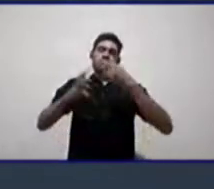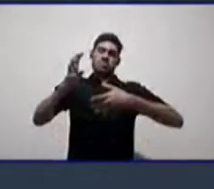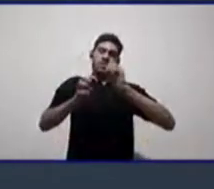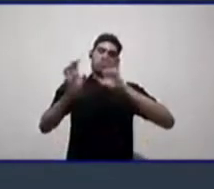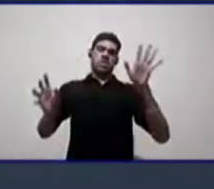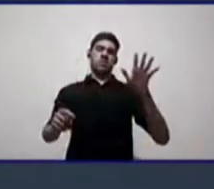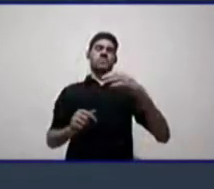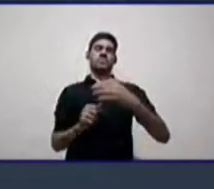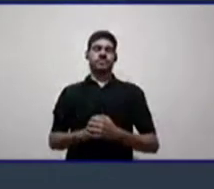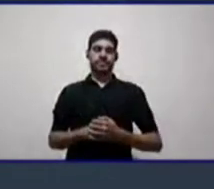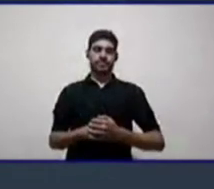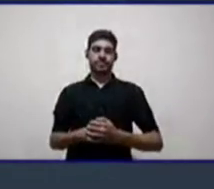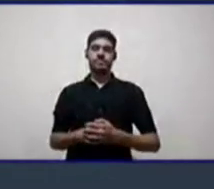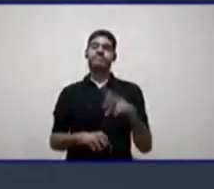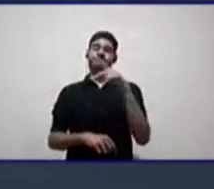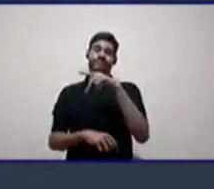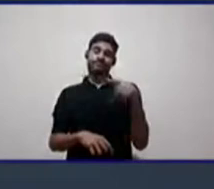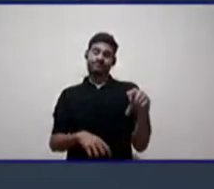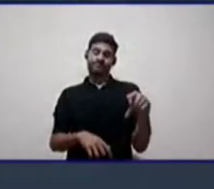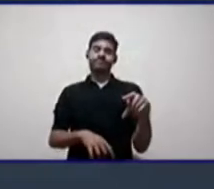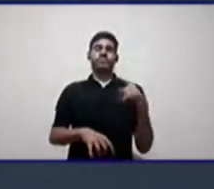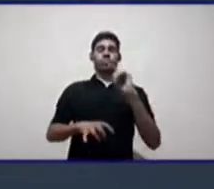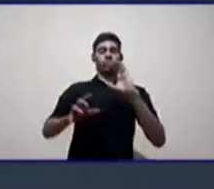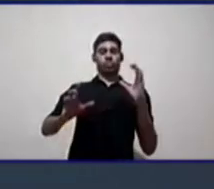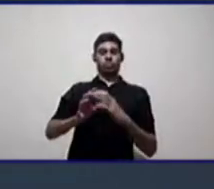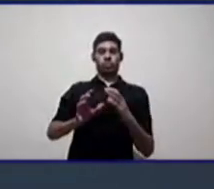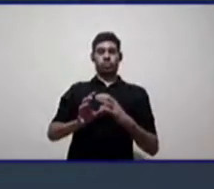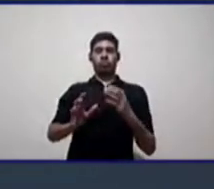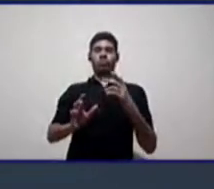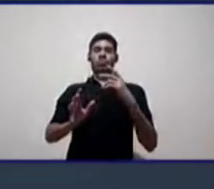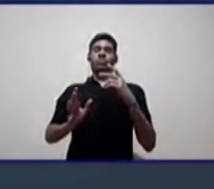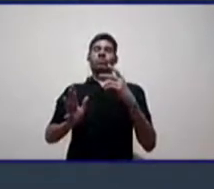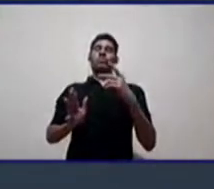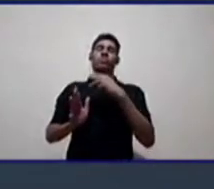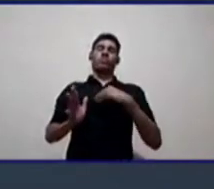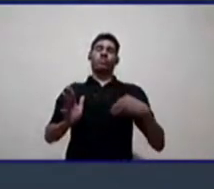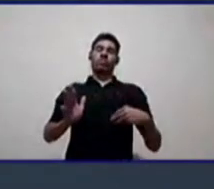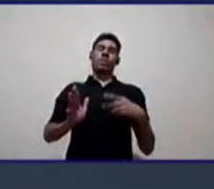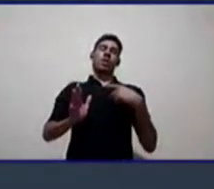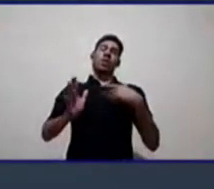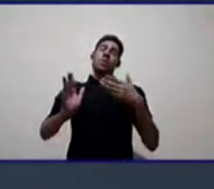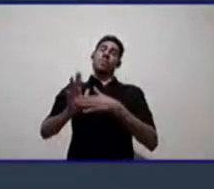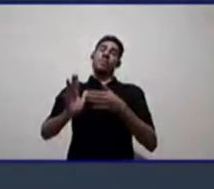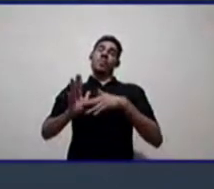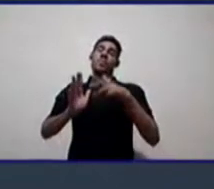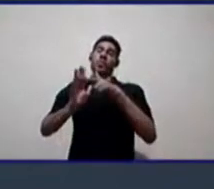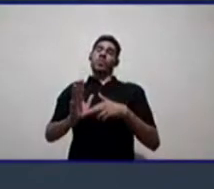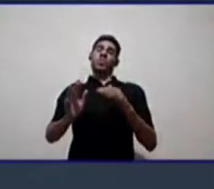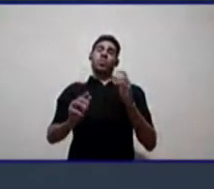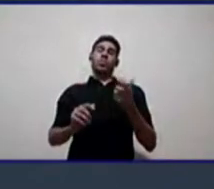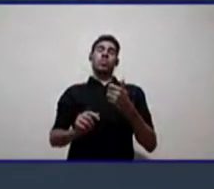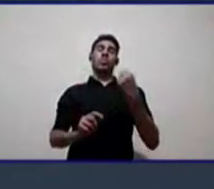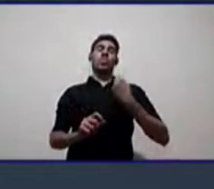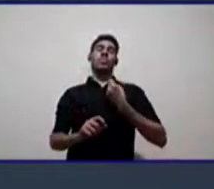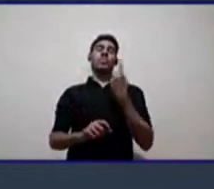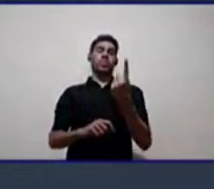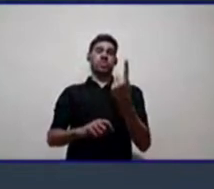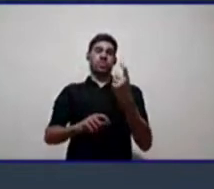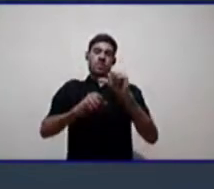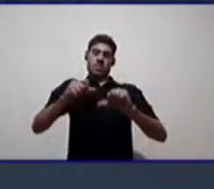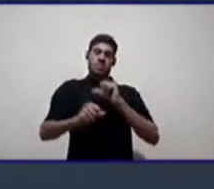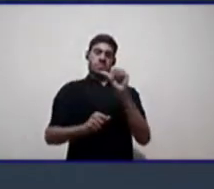eminente presidente, senhores ministros, proponho a resolução da questão de ordem no sentido de 1. Ratificar em